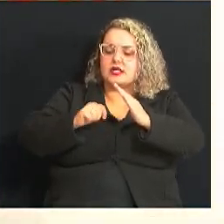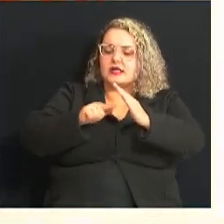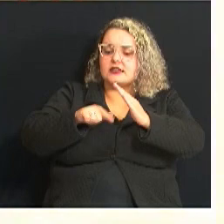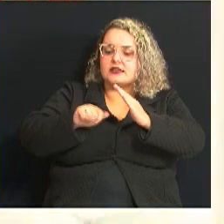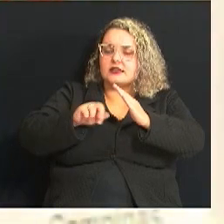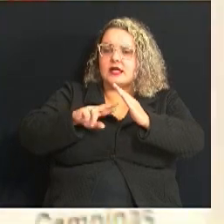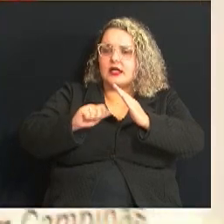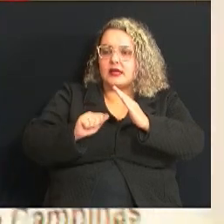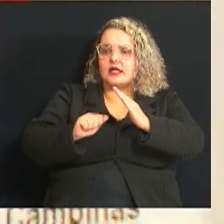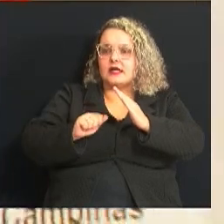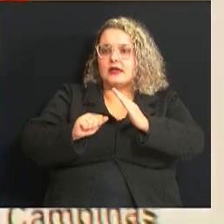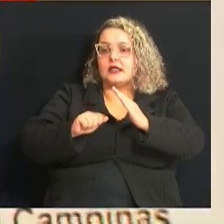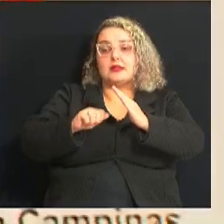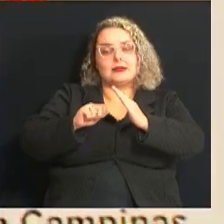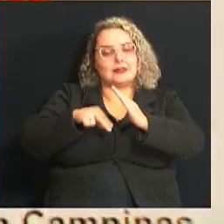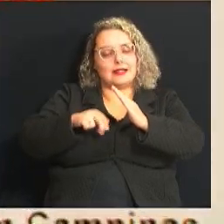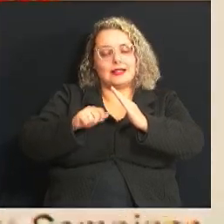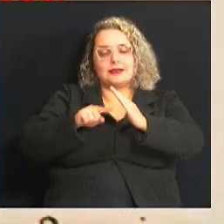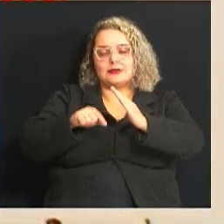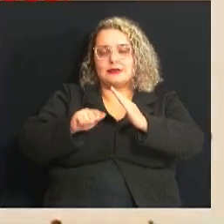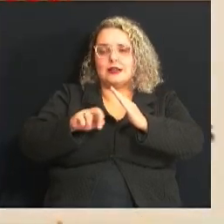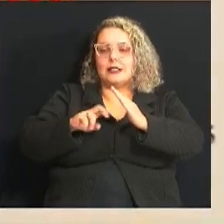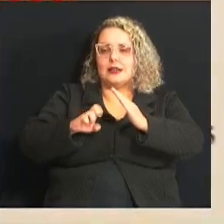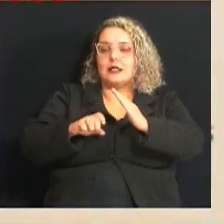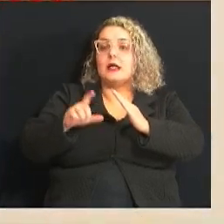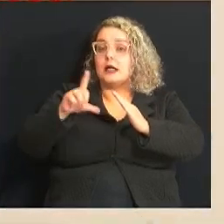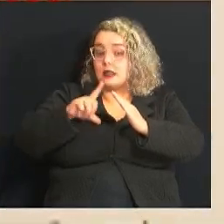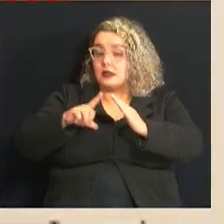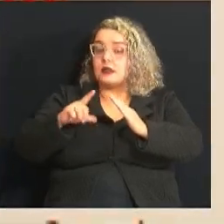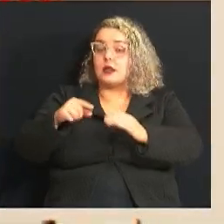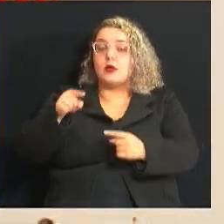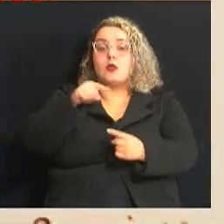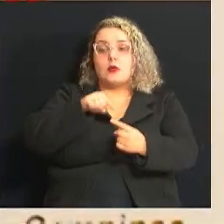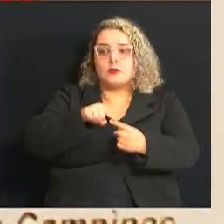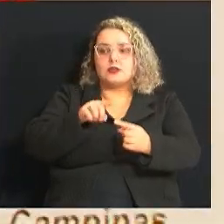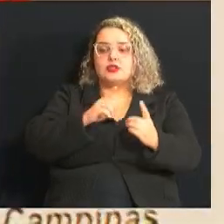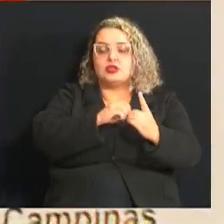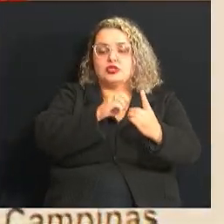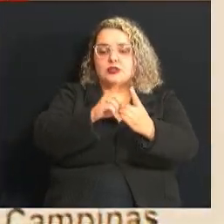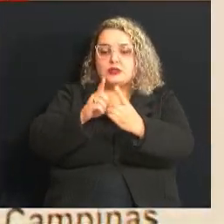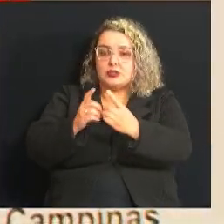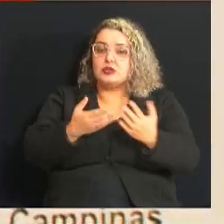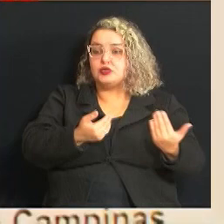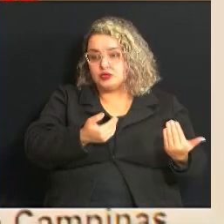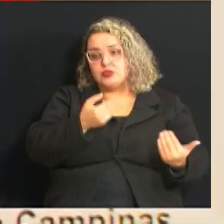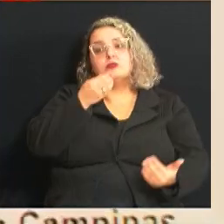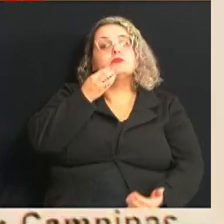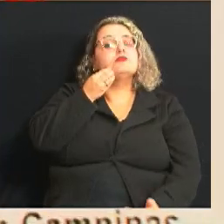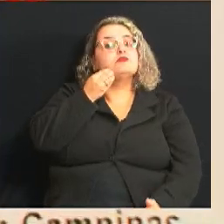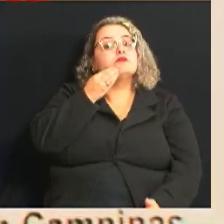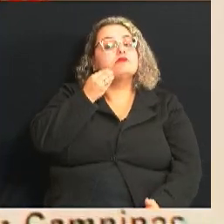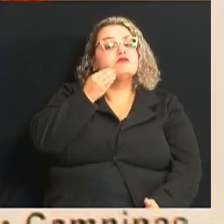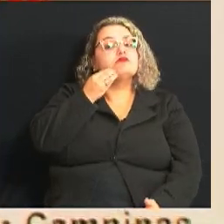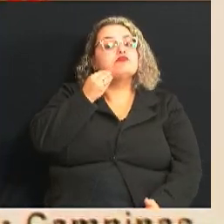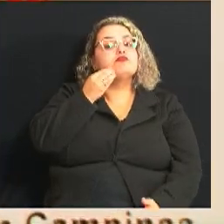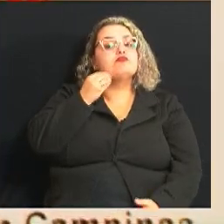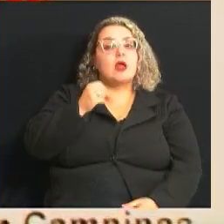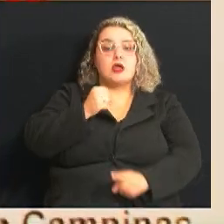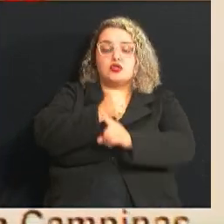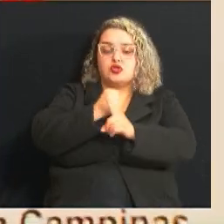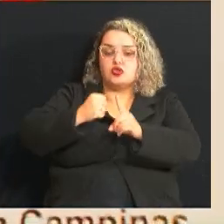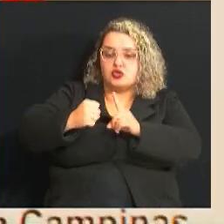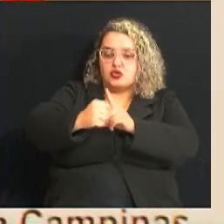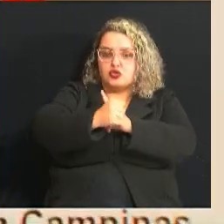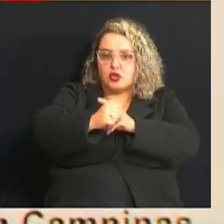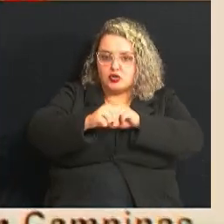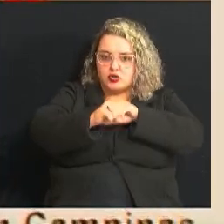de Nazaré, né, tem como objetivo atender jovens, né, o serviço aqui é socioeducativo, e a gente atende